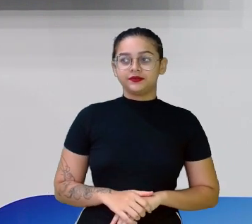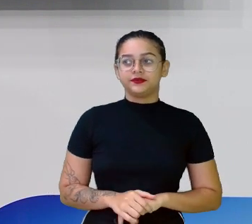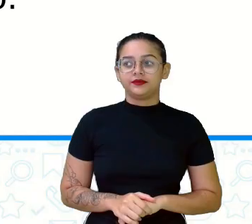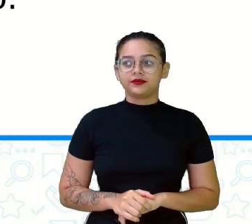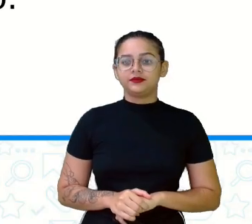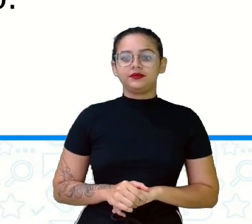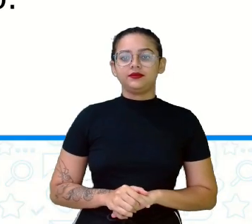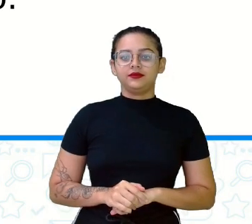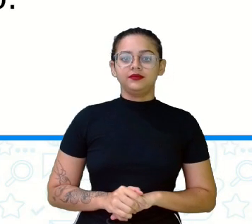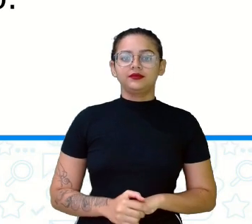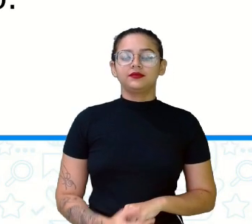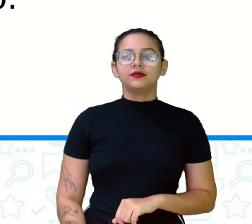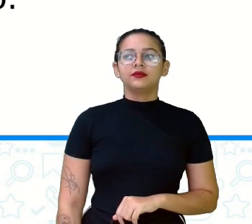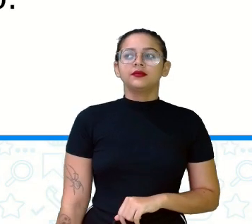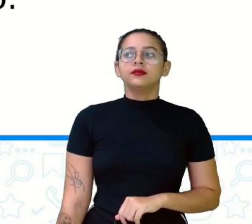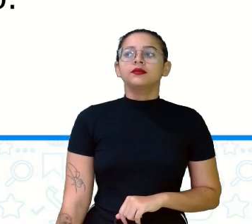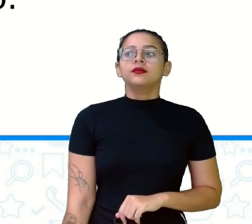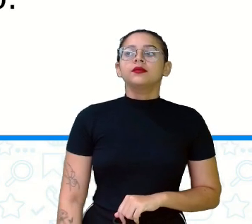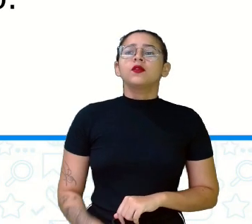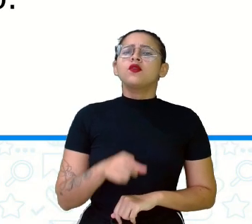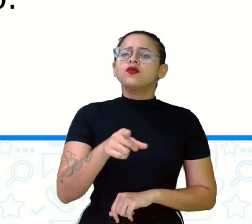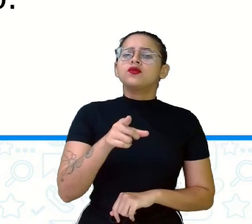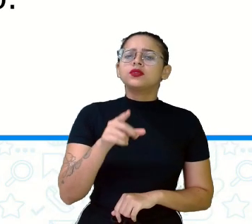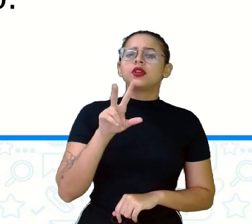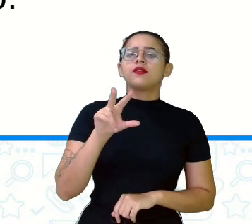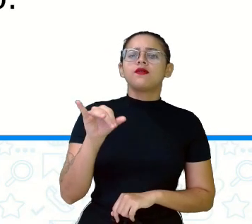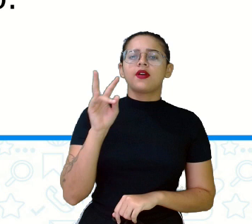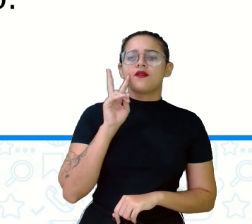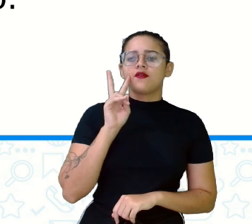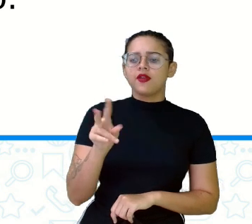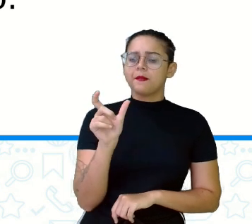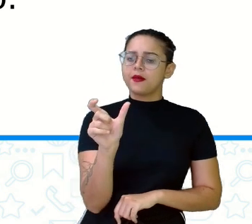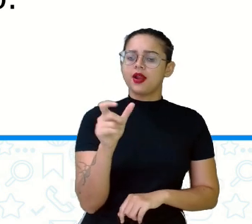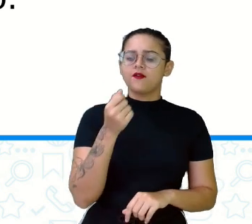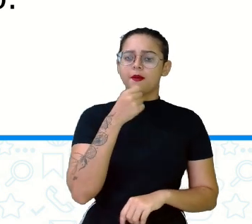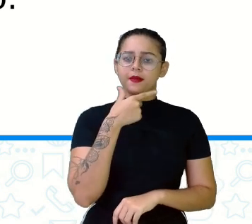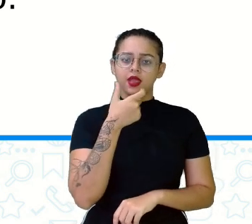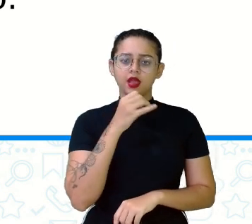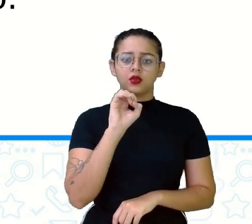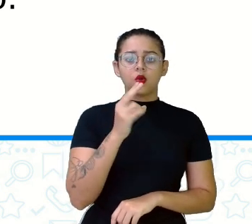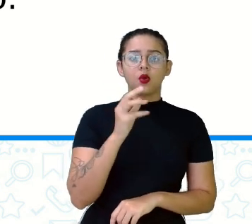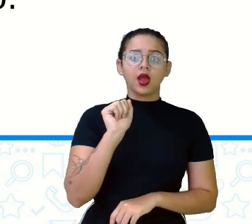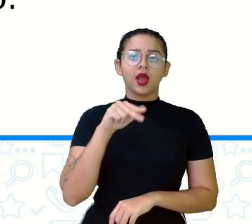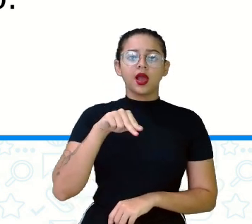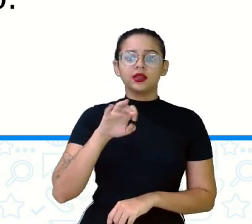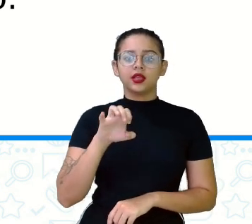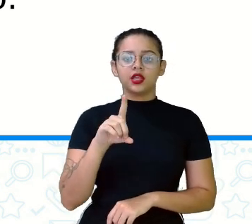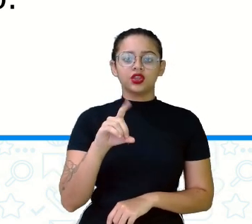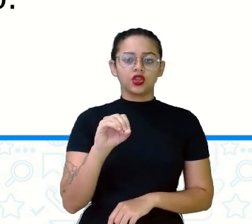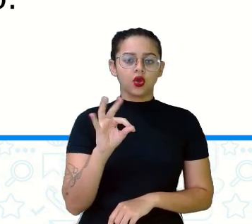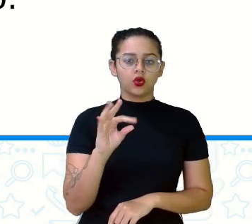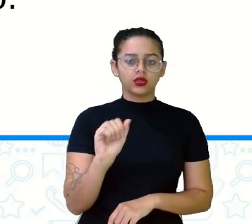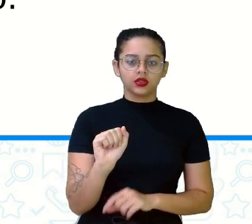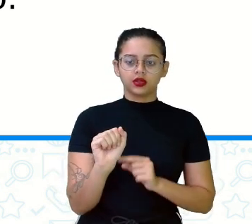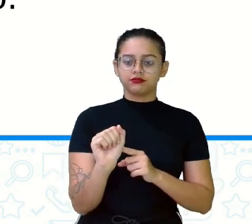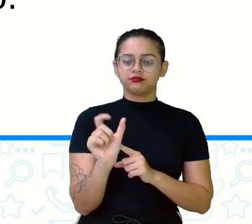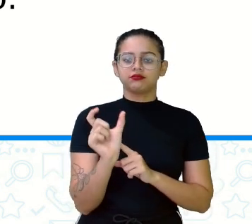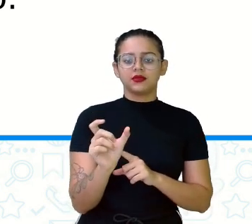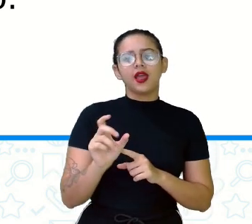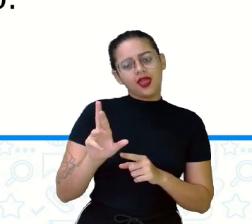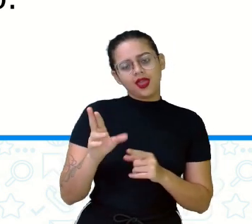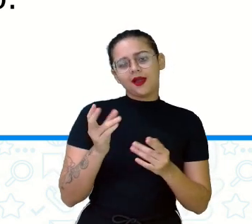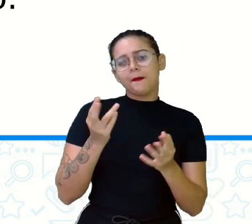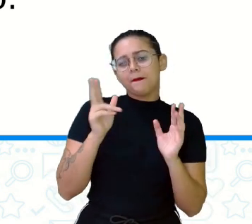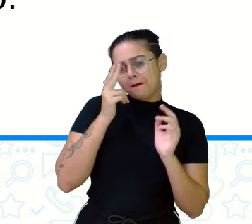Você vai ouvir tanto aqui na aula de hoje ou a palavra piada ou a palavra anedota, que é praticamente a mesma